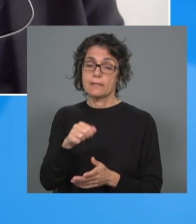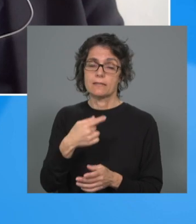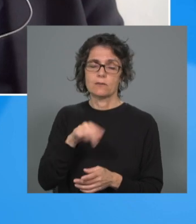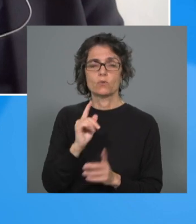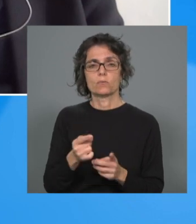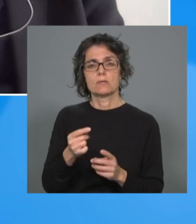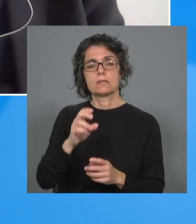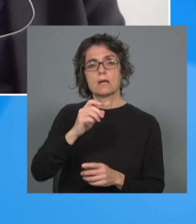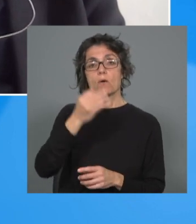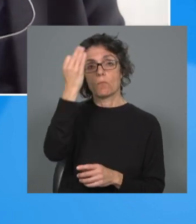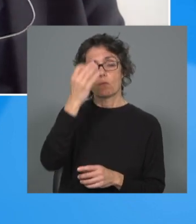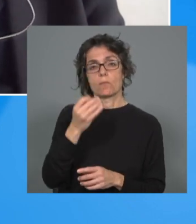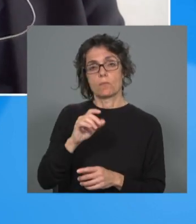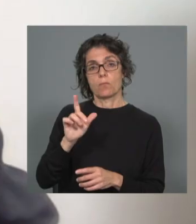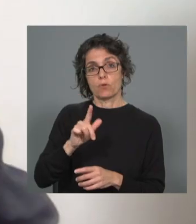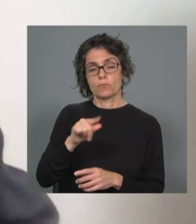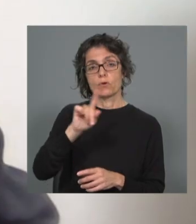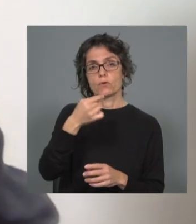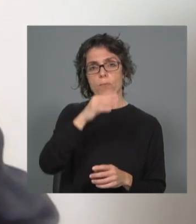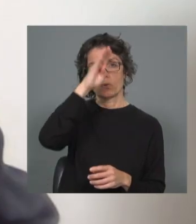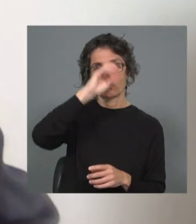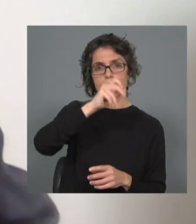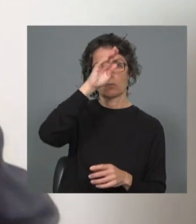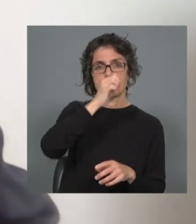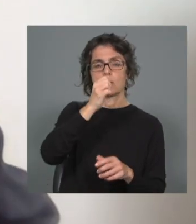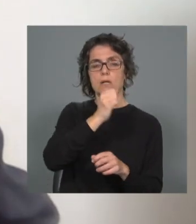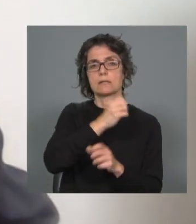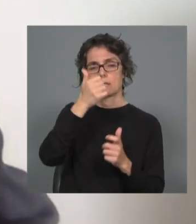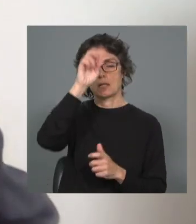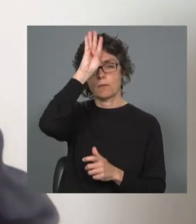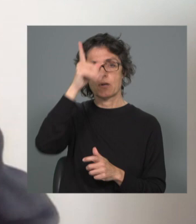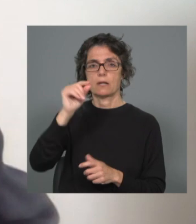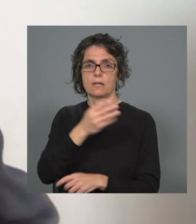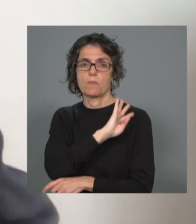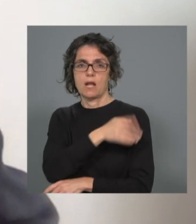metropolitanas de Lisboa e Porto e depois a cidade de Braga e Aveiro, no